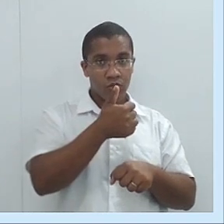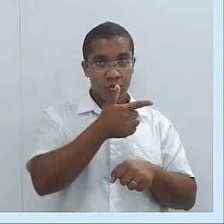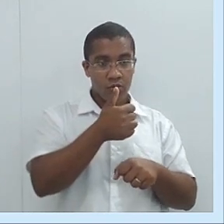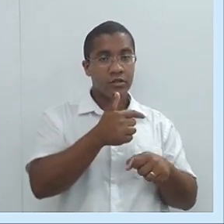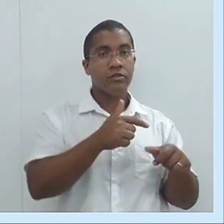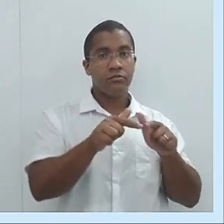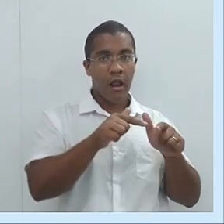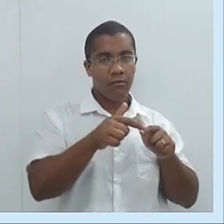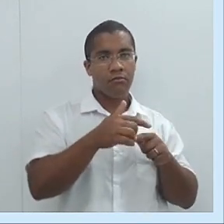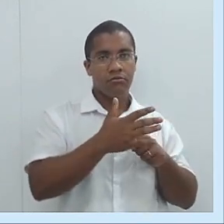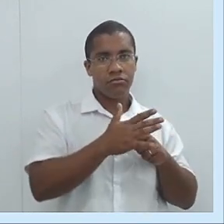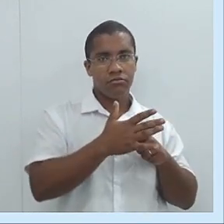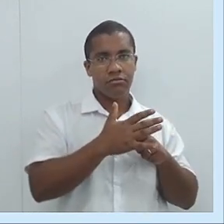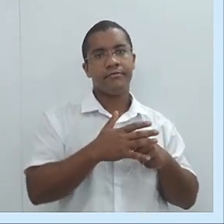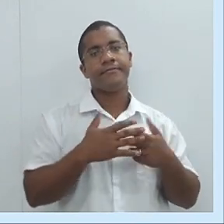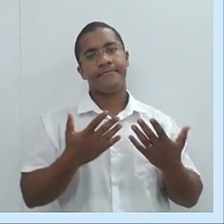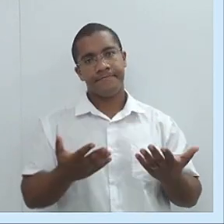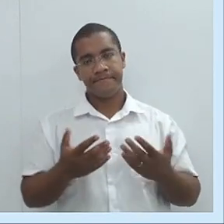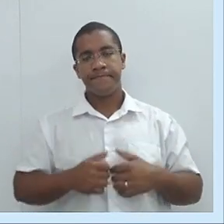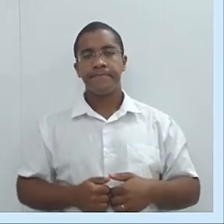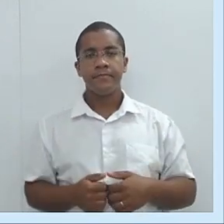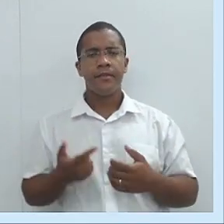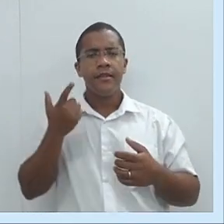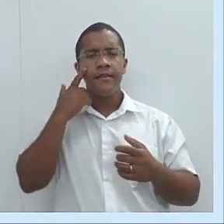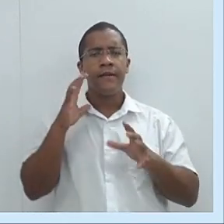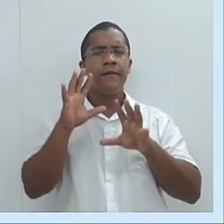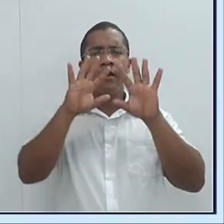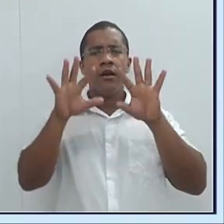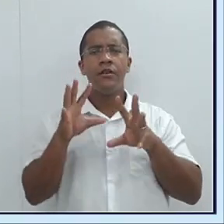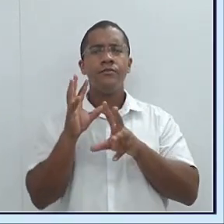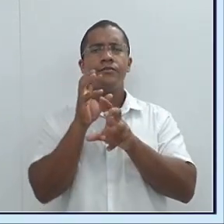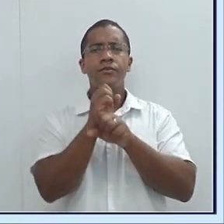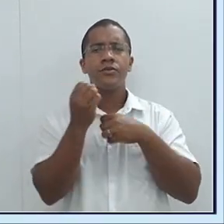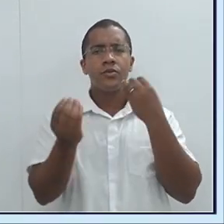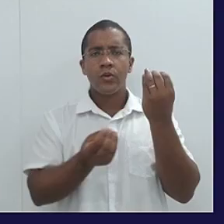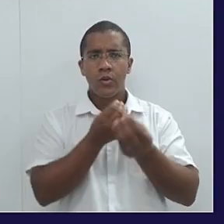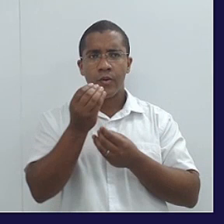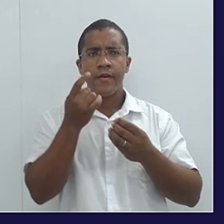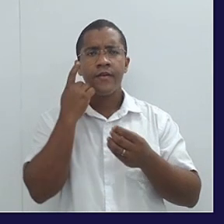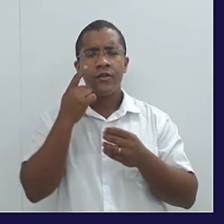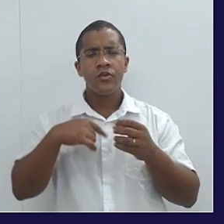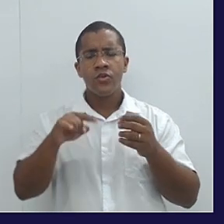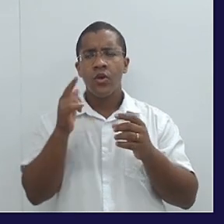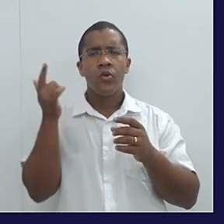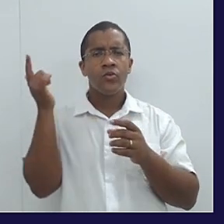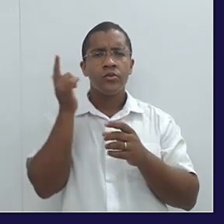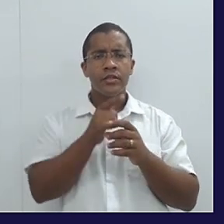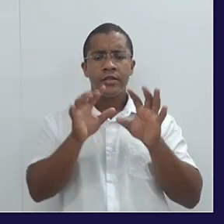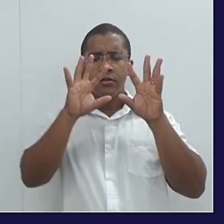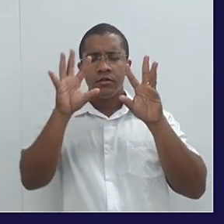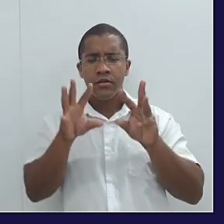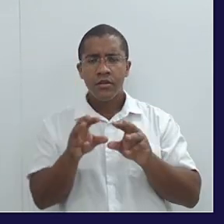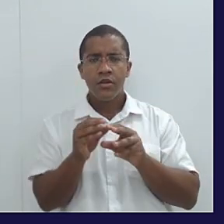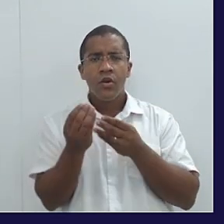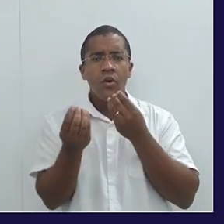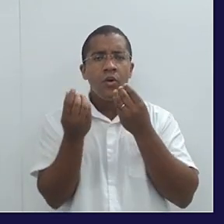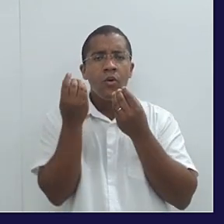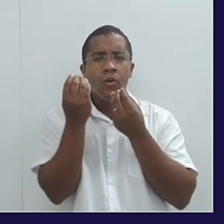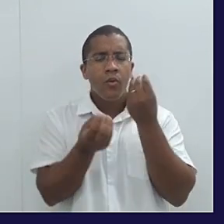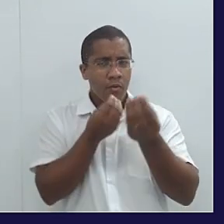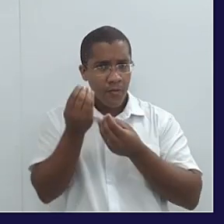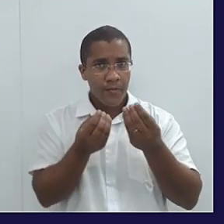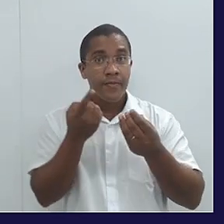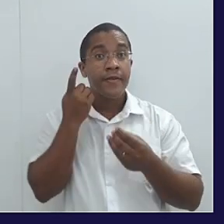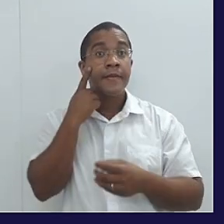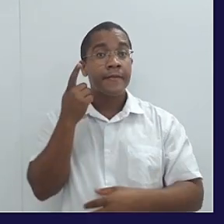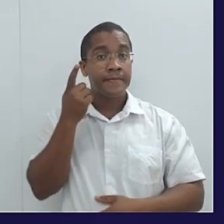lá para o cálculo de consumo de energia elétrica. Observe aí na telinha. Para a gente calcular, né, o